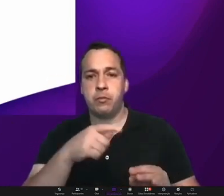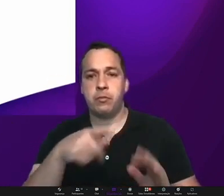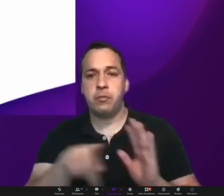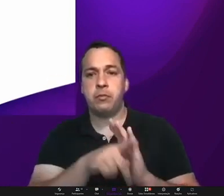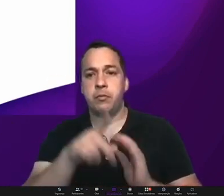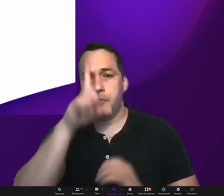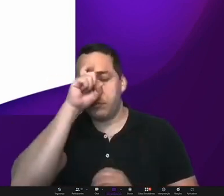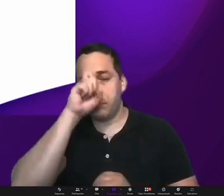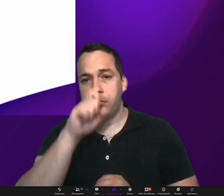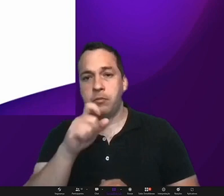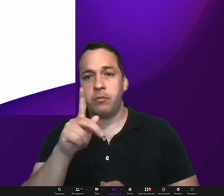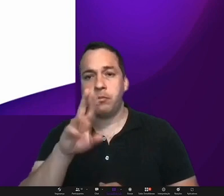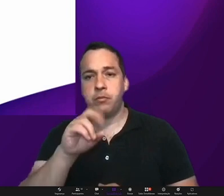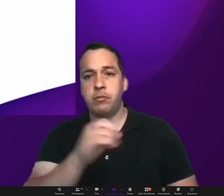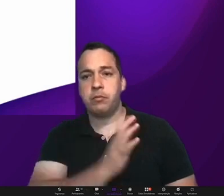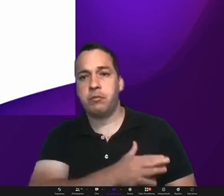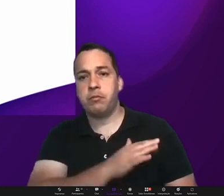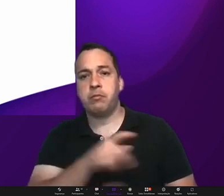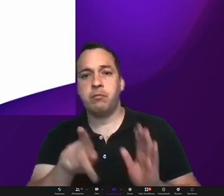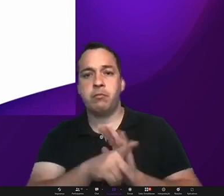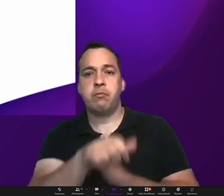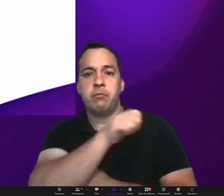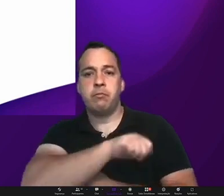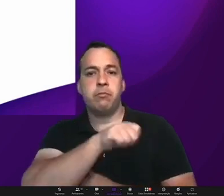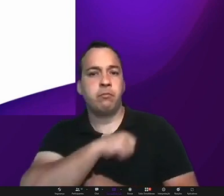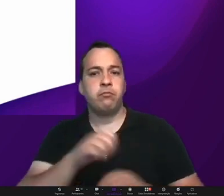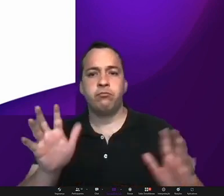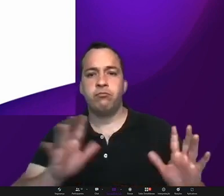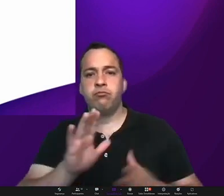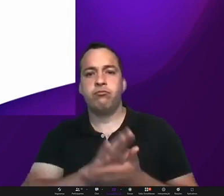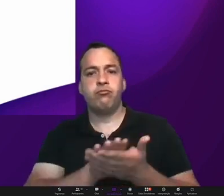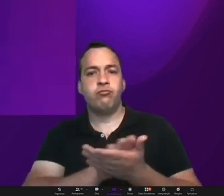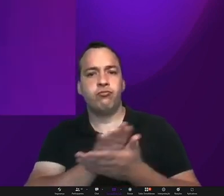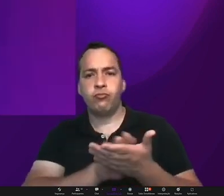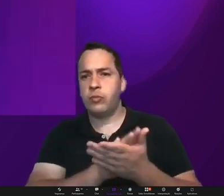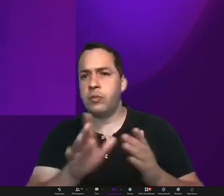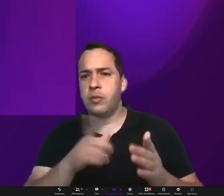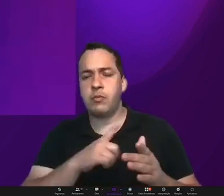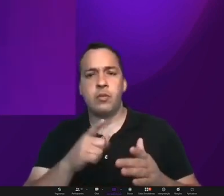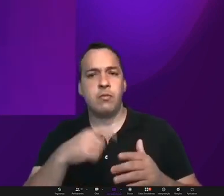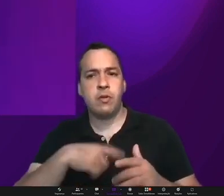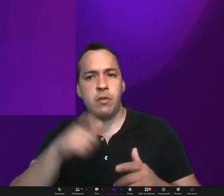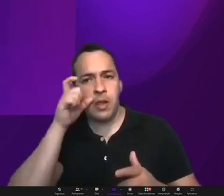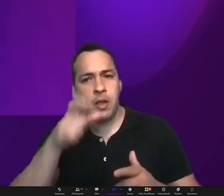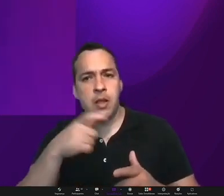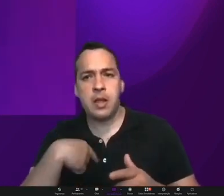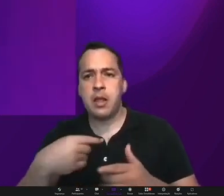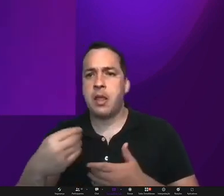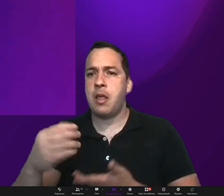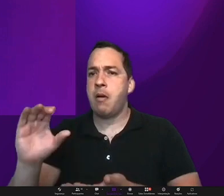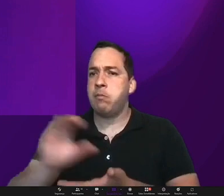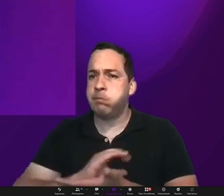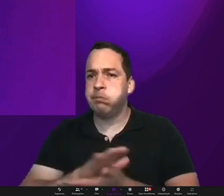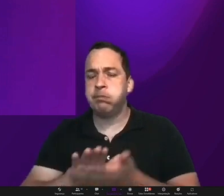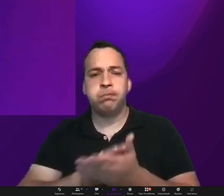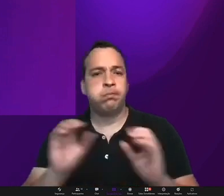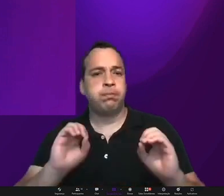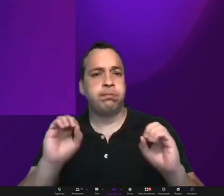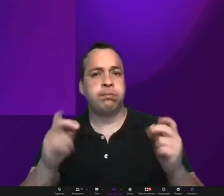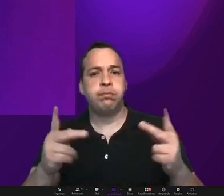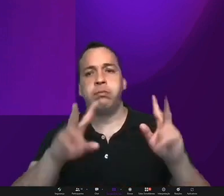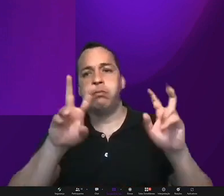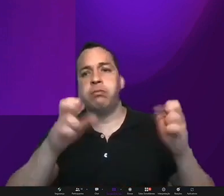Procardíaco aqui no Rio de Janeiro e não tenho conflito de interesse com o tema, com a apresentação. Nosso tópico